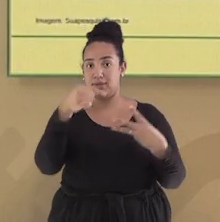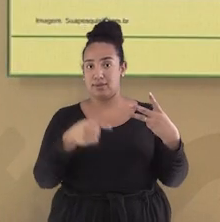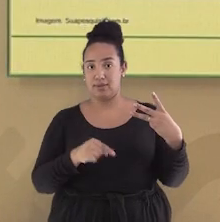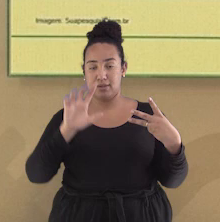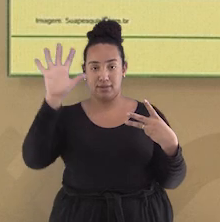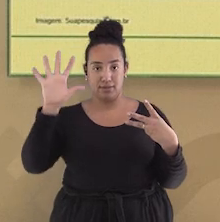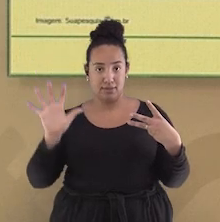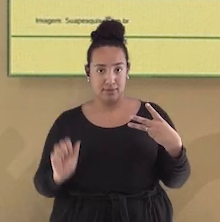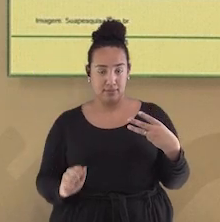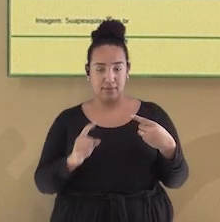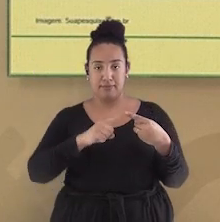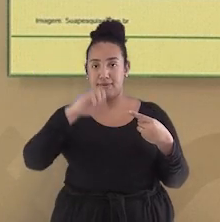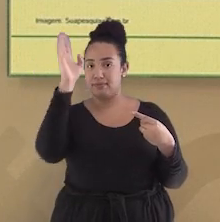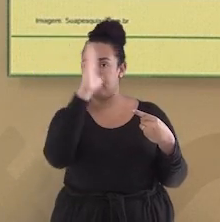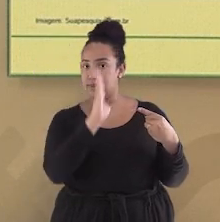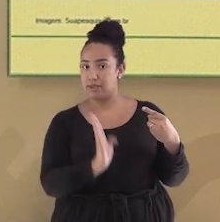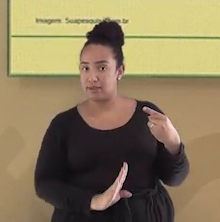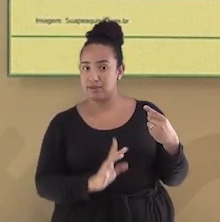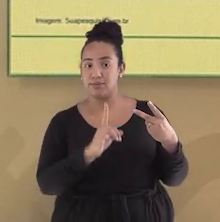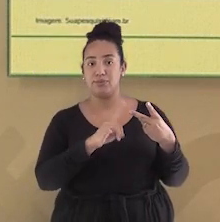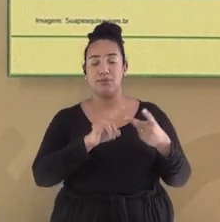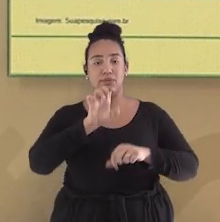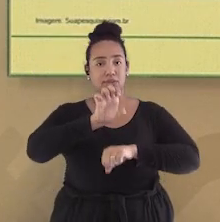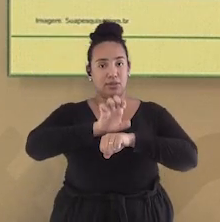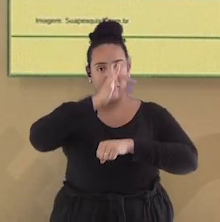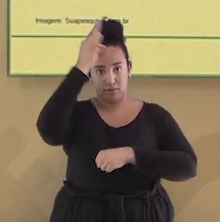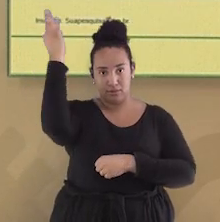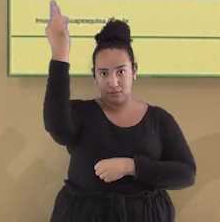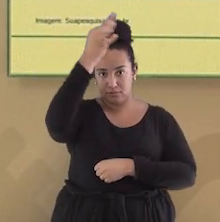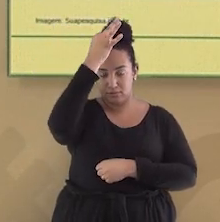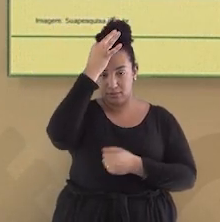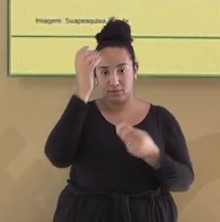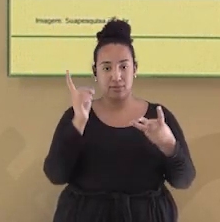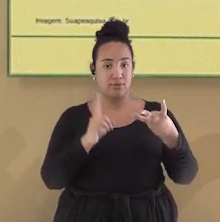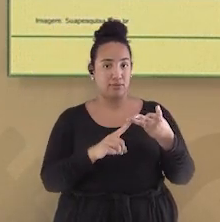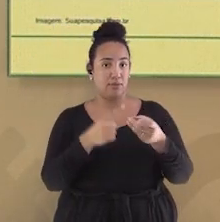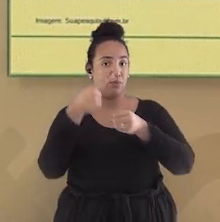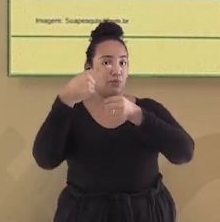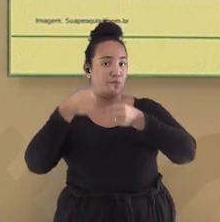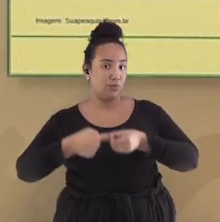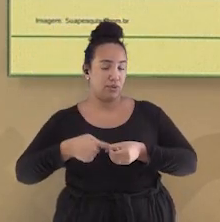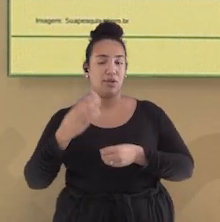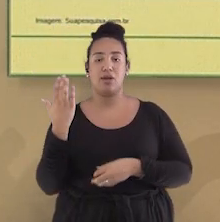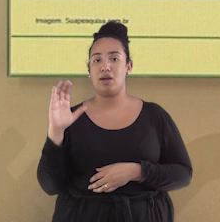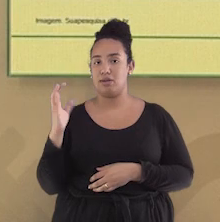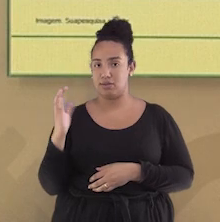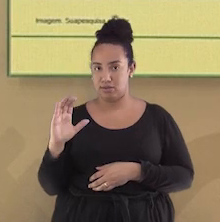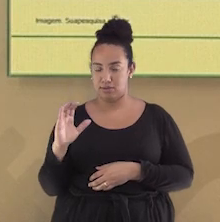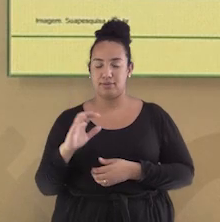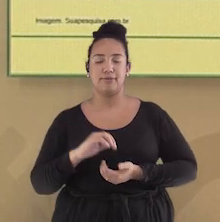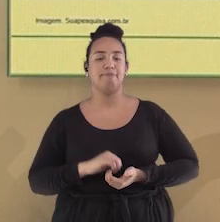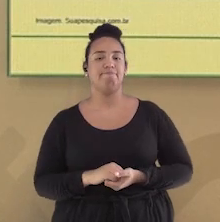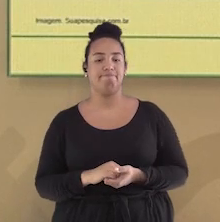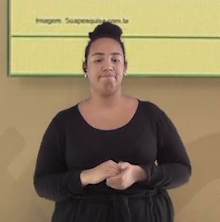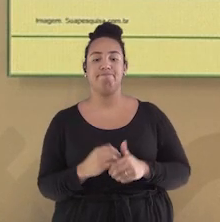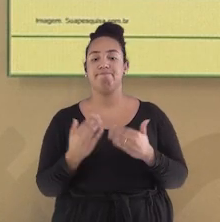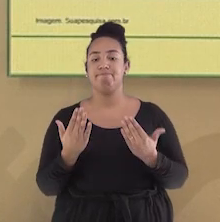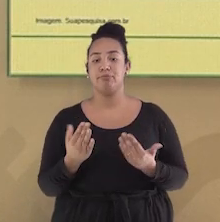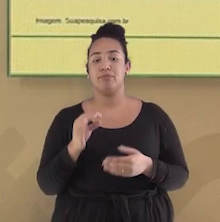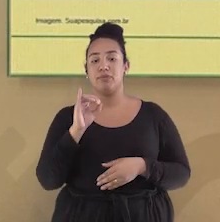temos 3 mapas. O do Brasil, o do estado do Espírito Santo e do município de